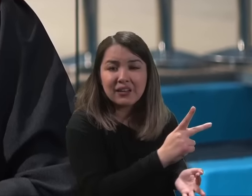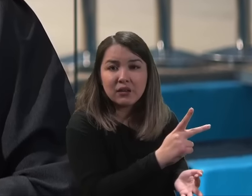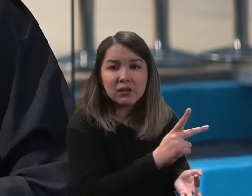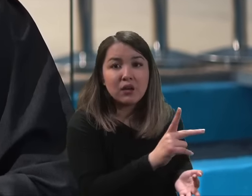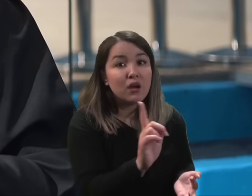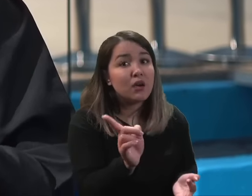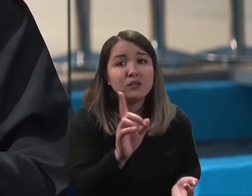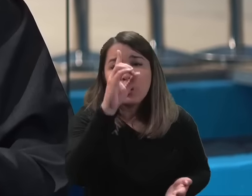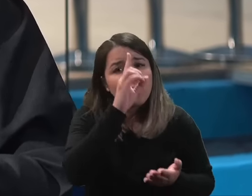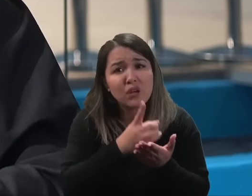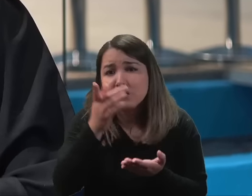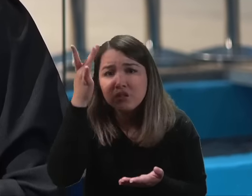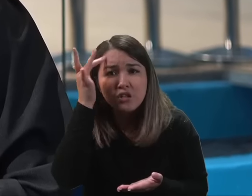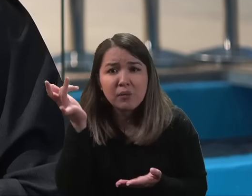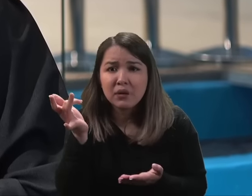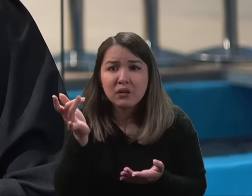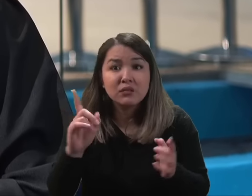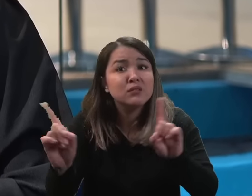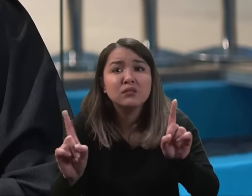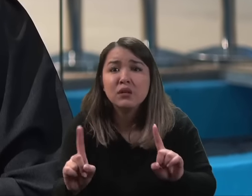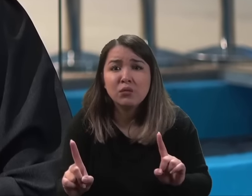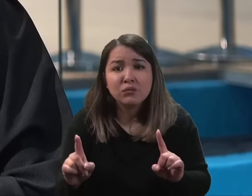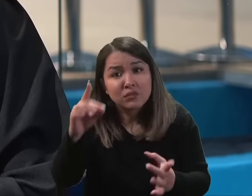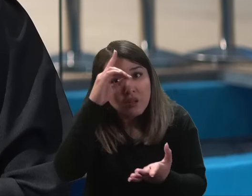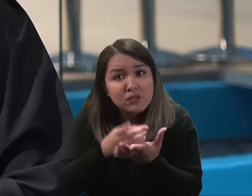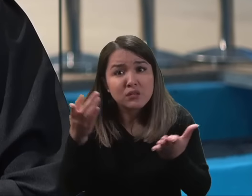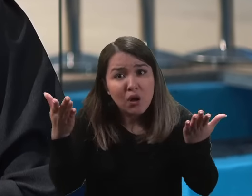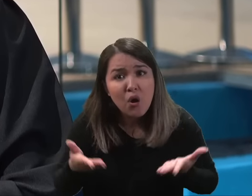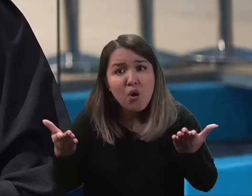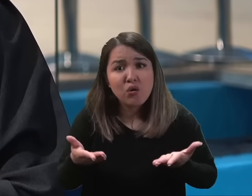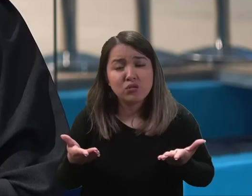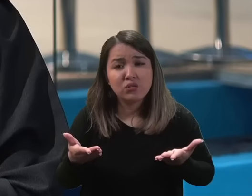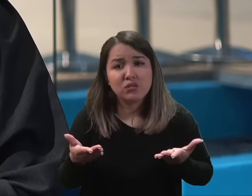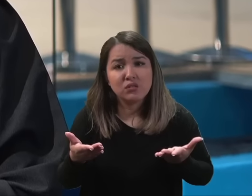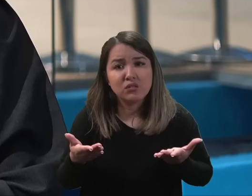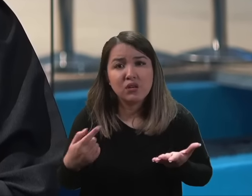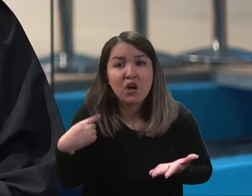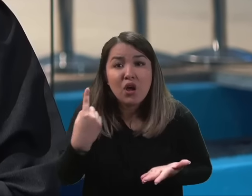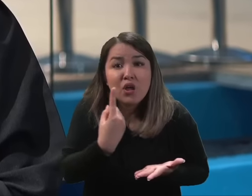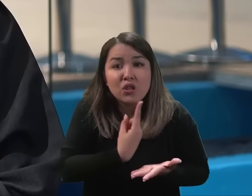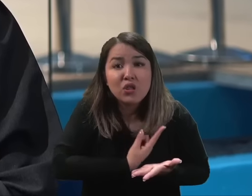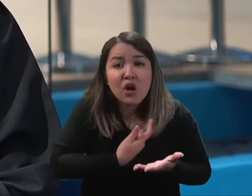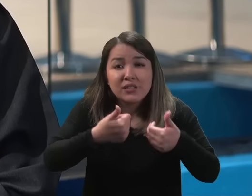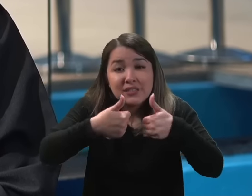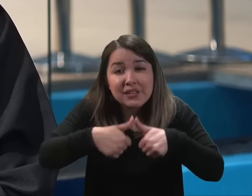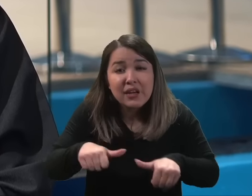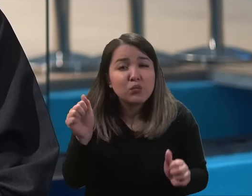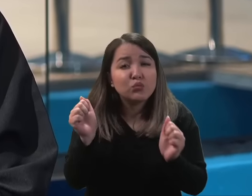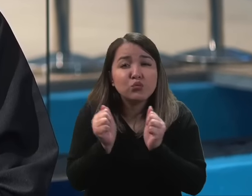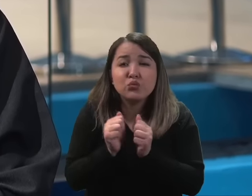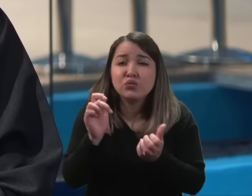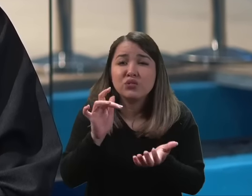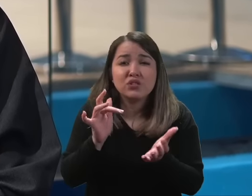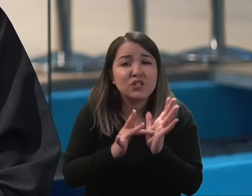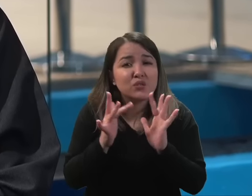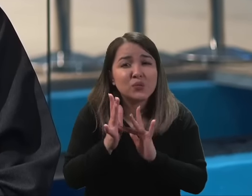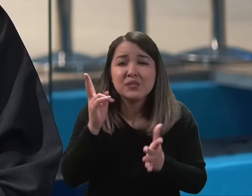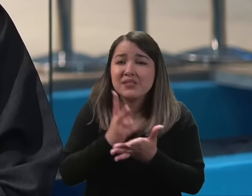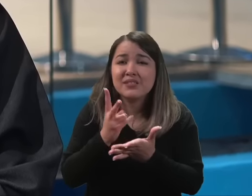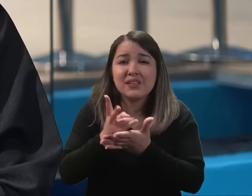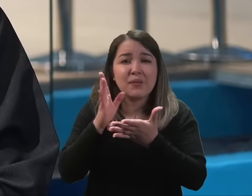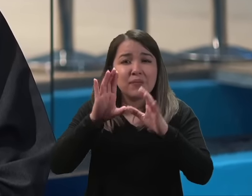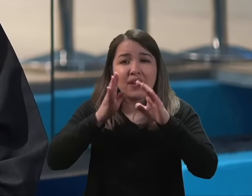amanhã tome a sua decisão hoje e nós juntos estaremos com Cristo pra sempre no céu Deus